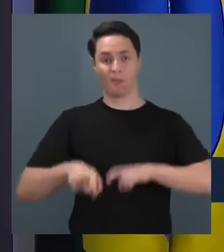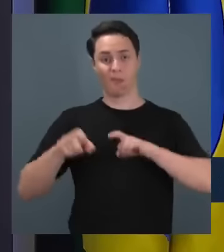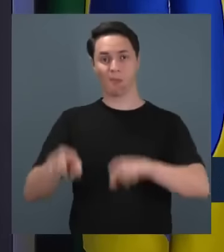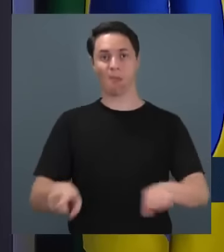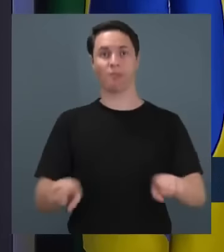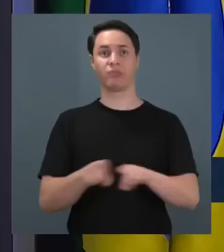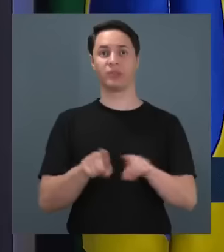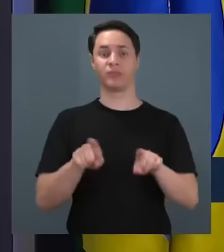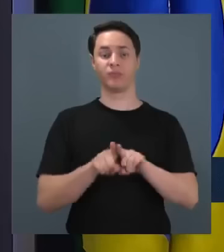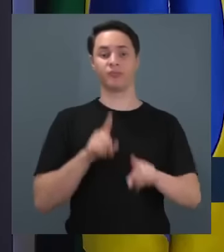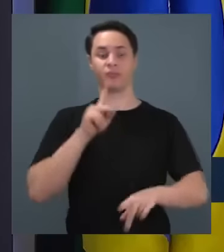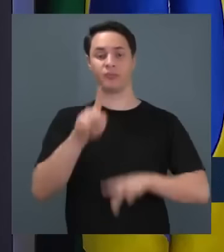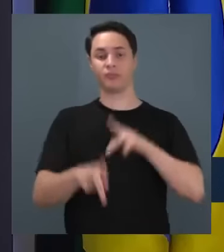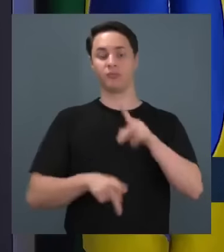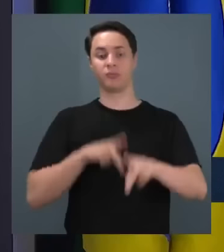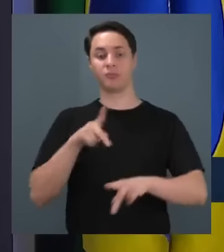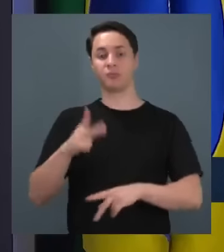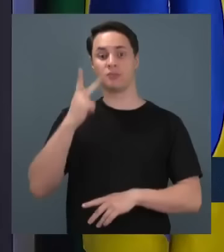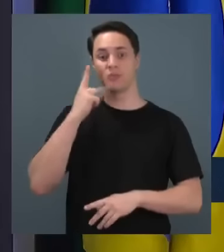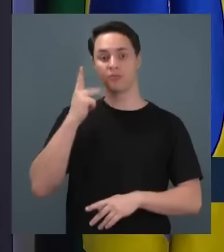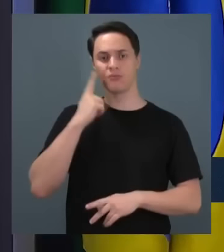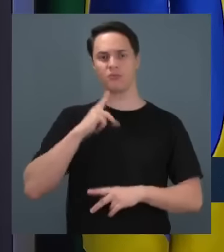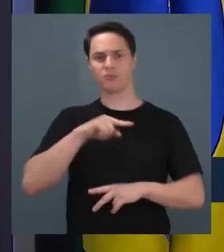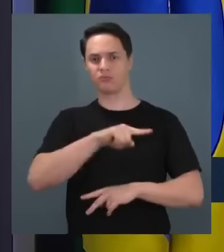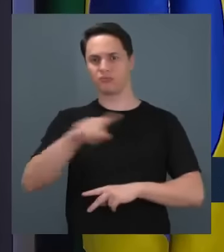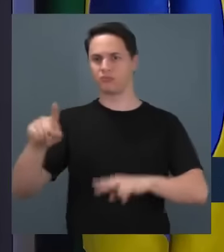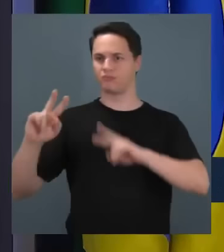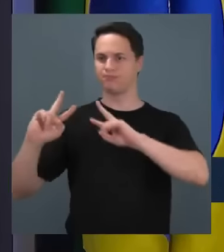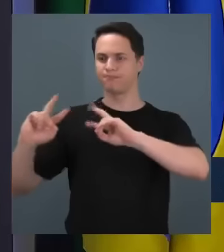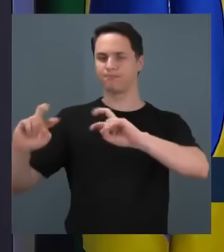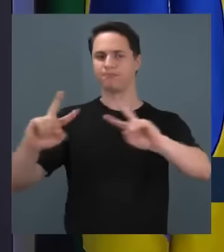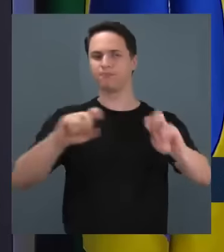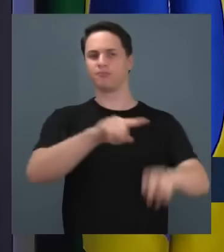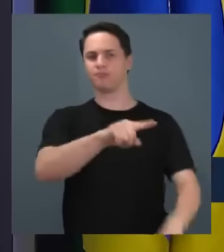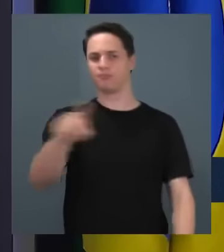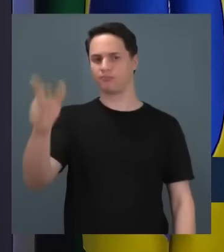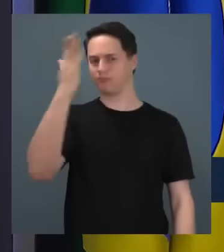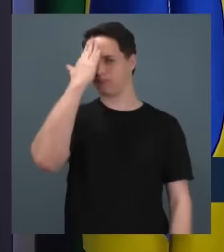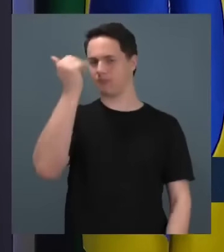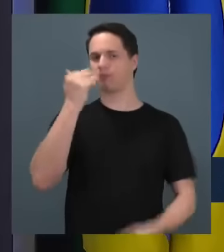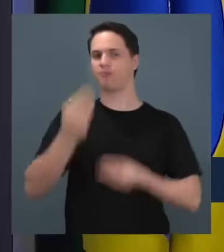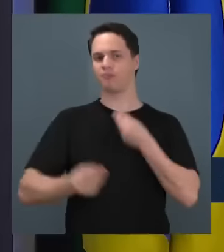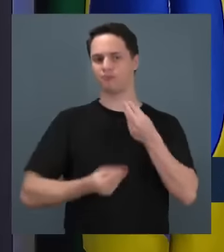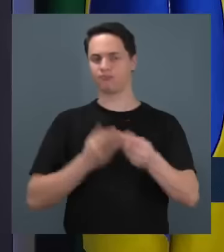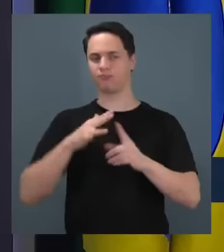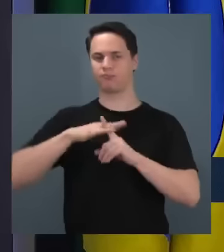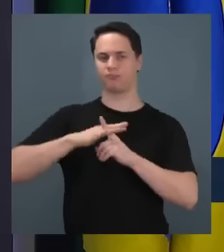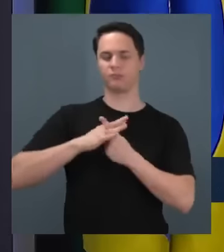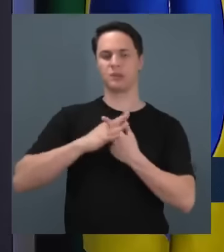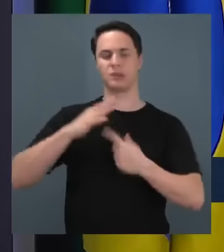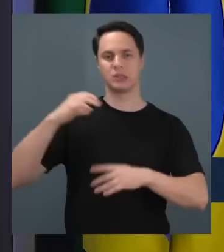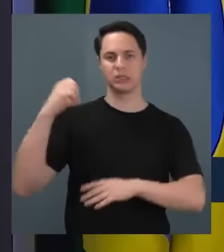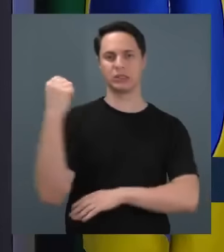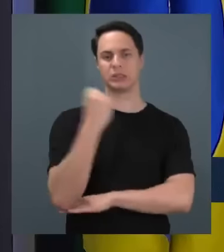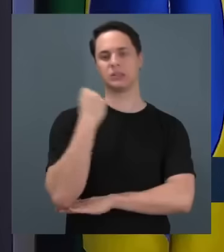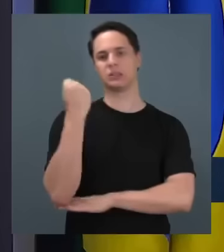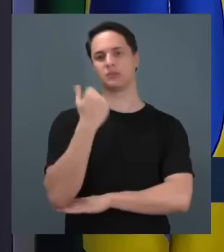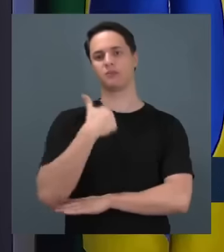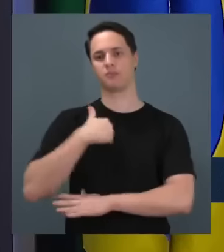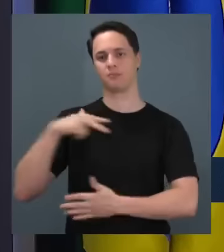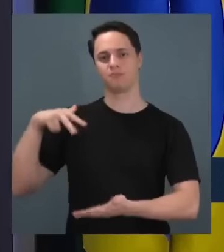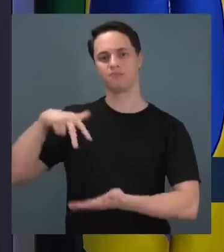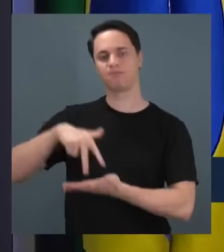cearenses, meus conterrâneos que estão me ouvindo, sabem como a situação está grave. Eu trago essa